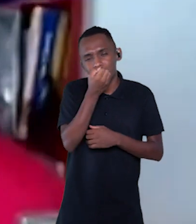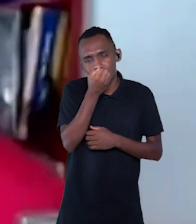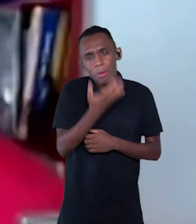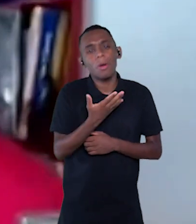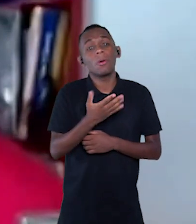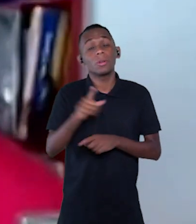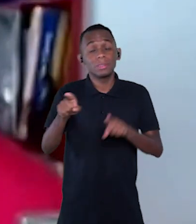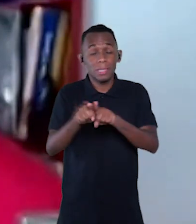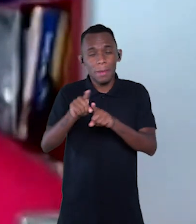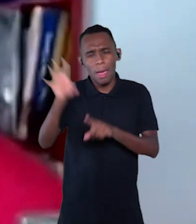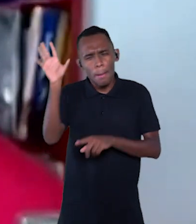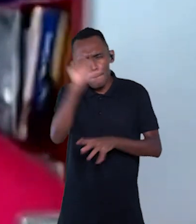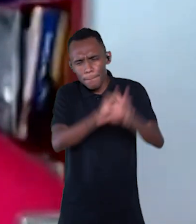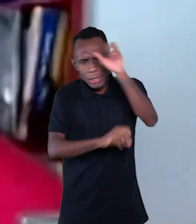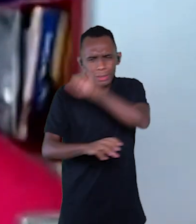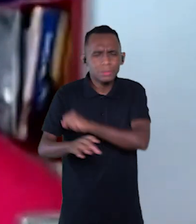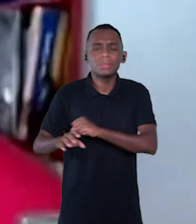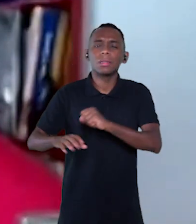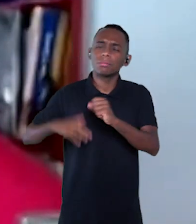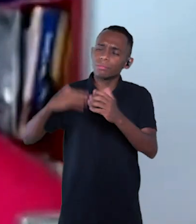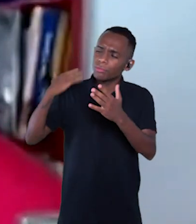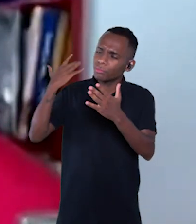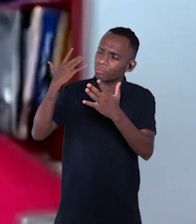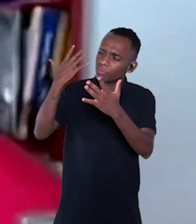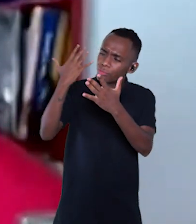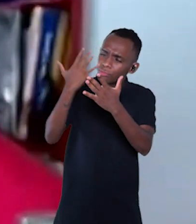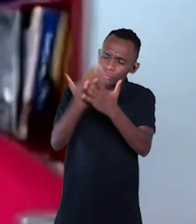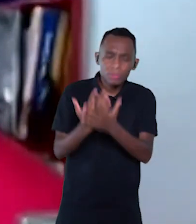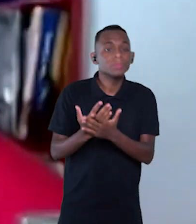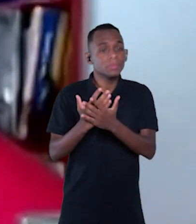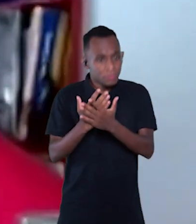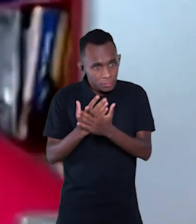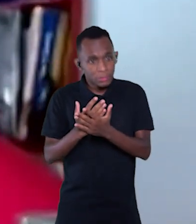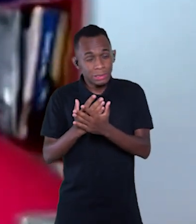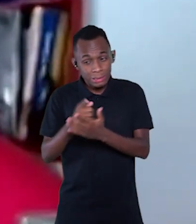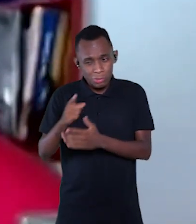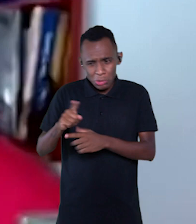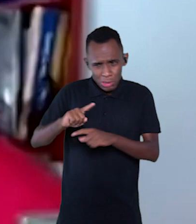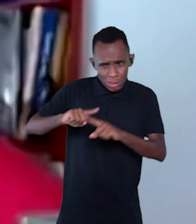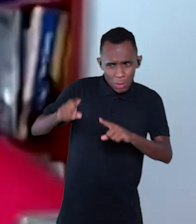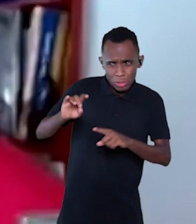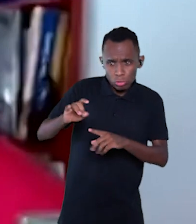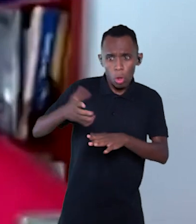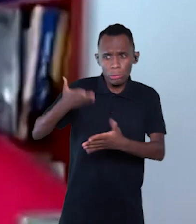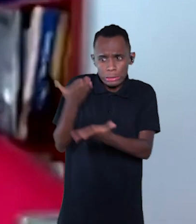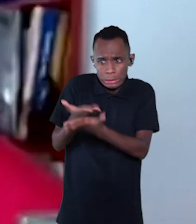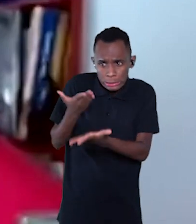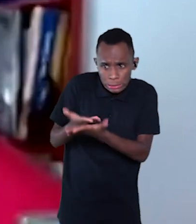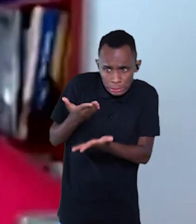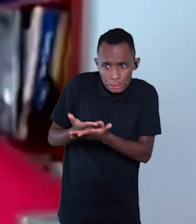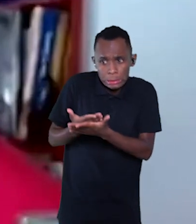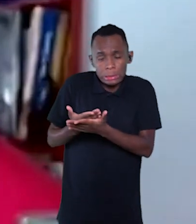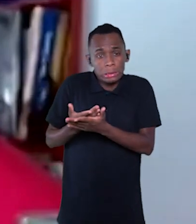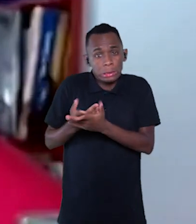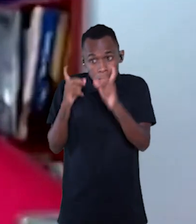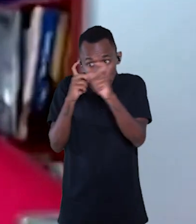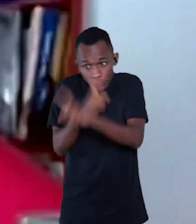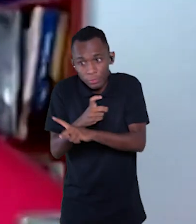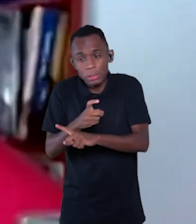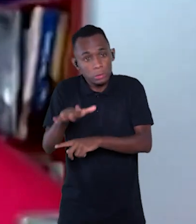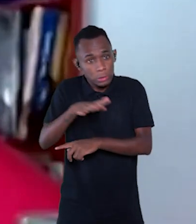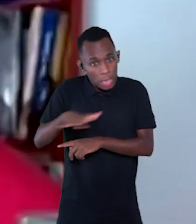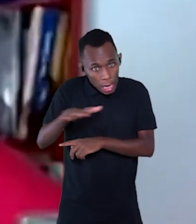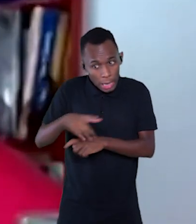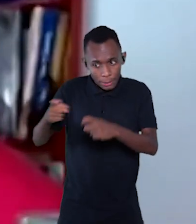os aprendizados, né, que vão se acumulando ao longo do tempo, não só esse aprendizado duro, técnico da medicina em si,